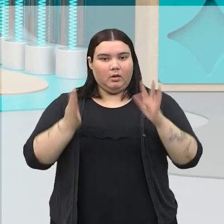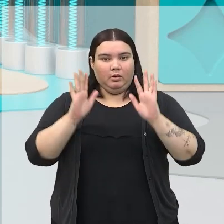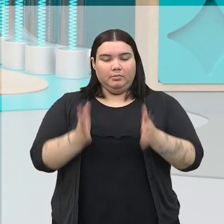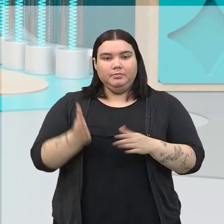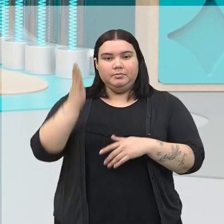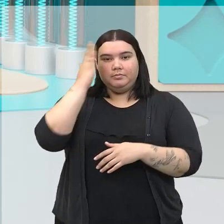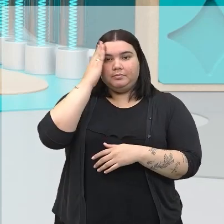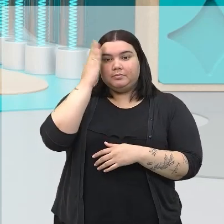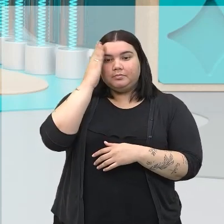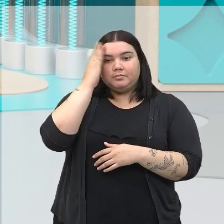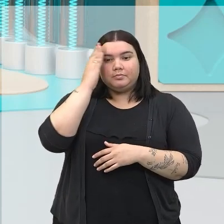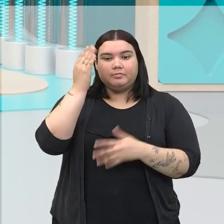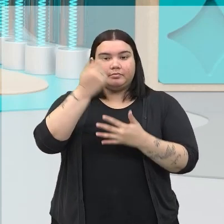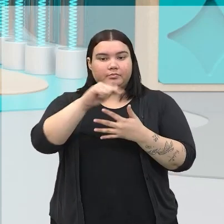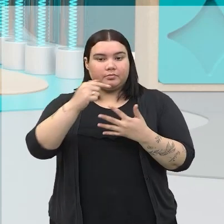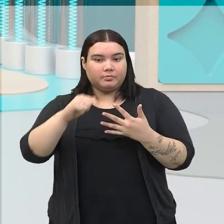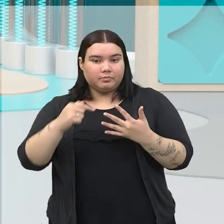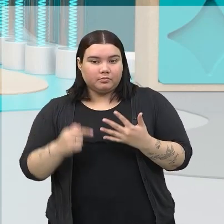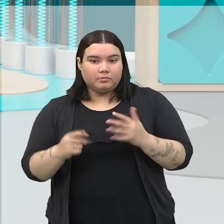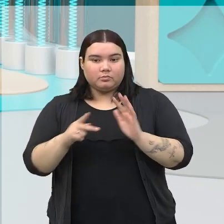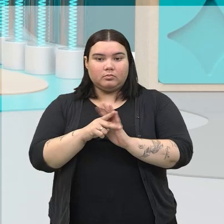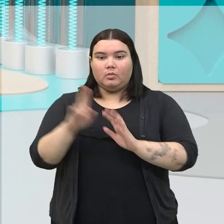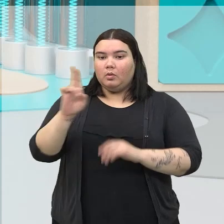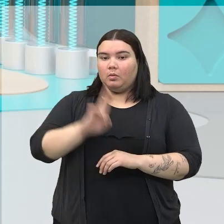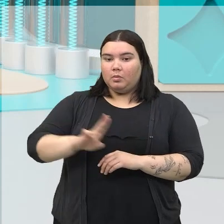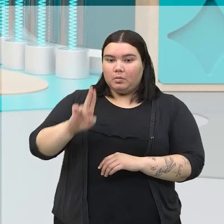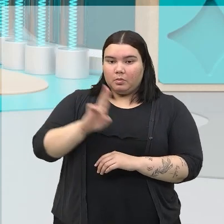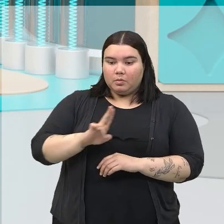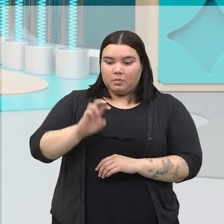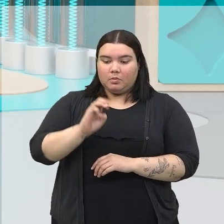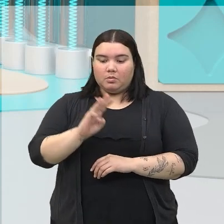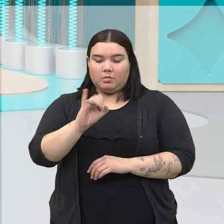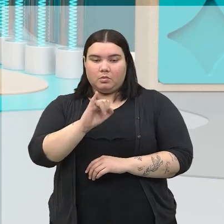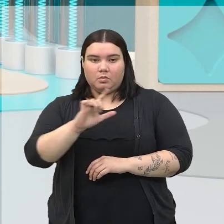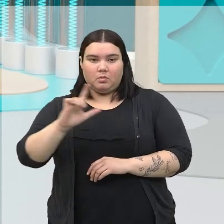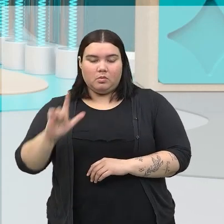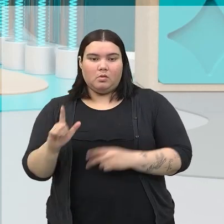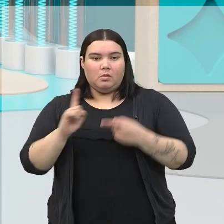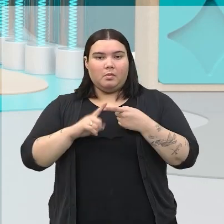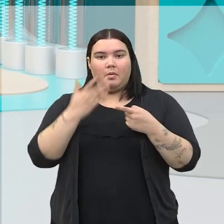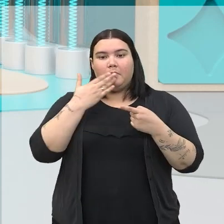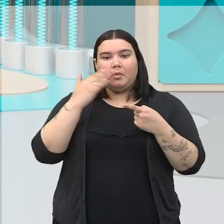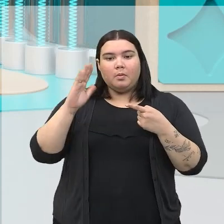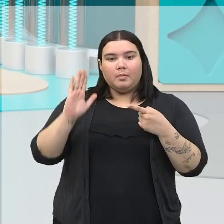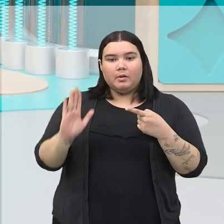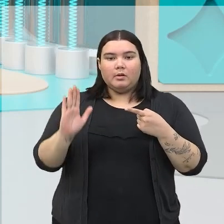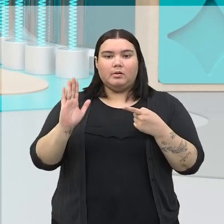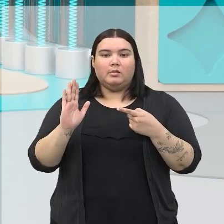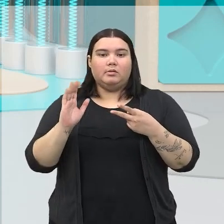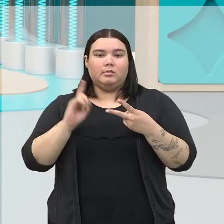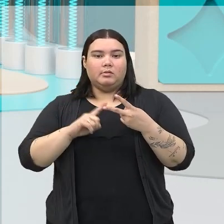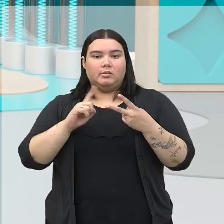essas situações de uso do auxiliar will, promessa, decisão